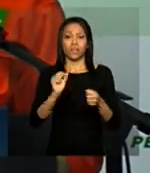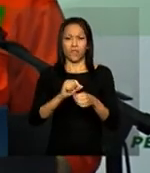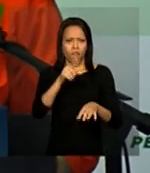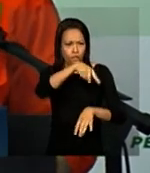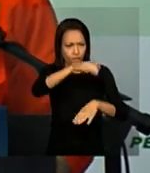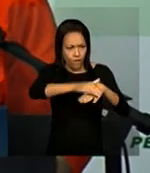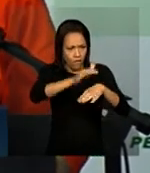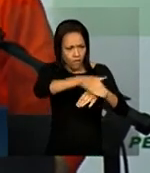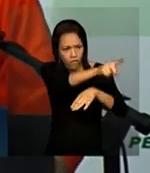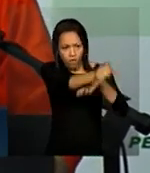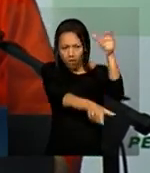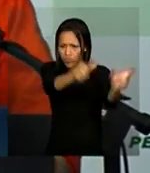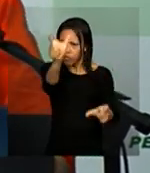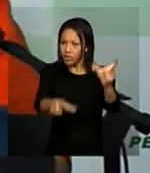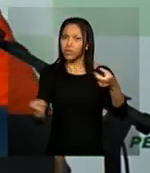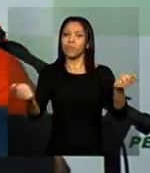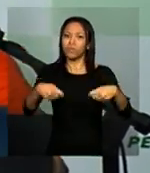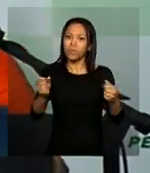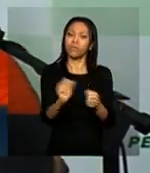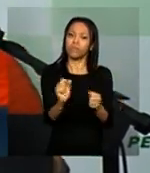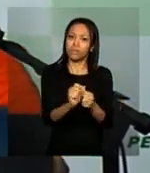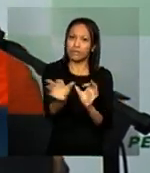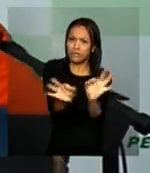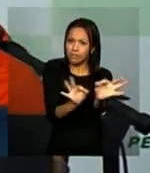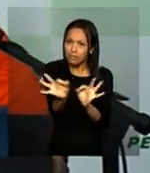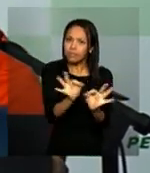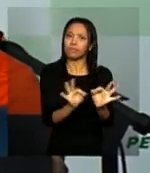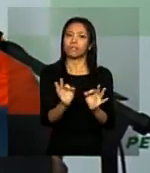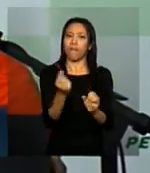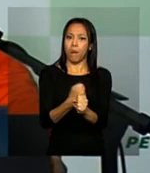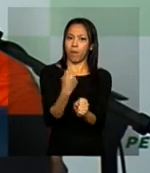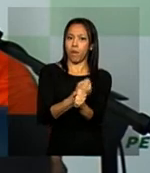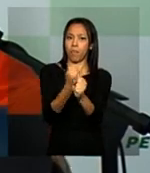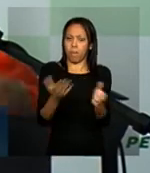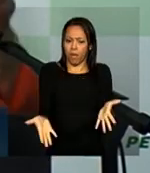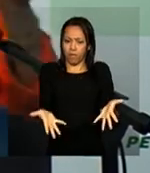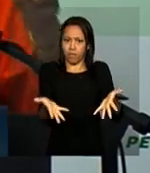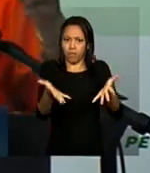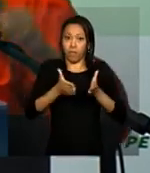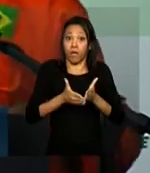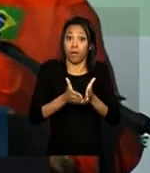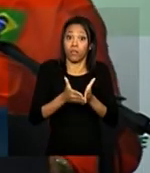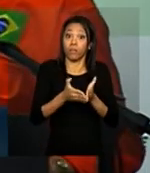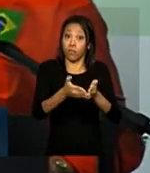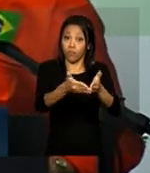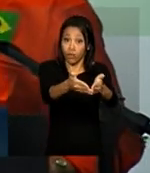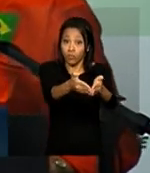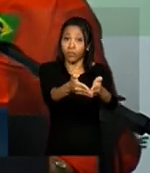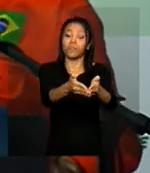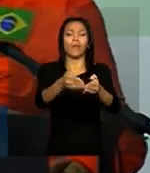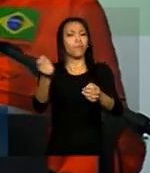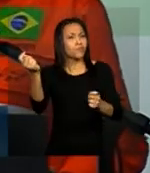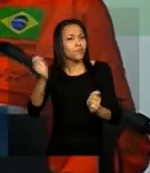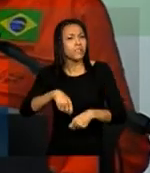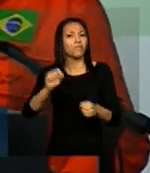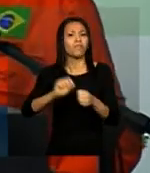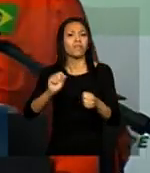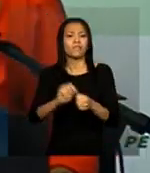são capazes de fazer navios. Os trabalhadores desse país são capazes de fazer